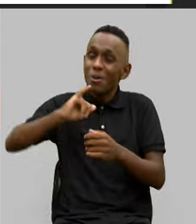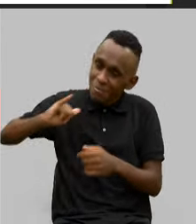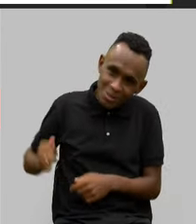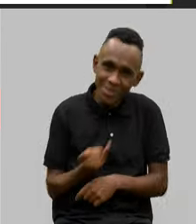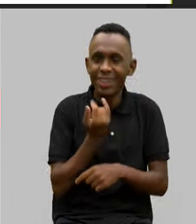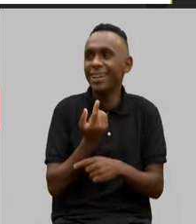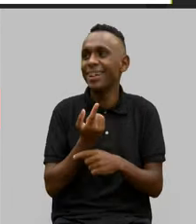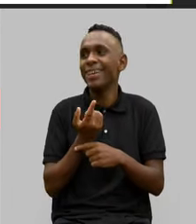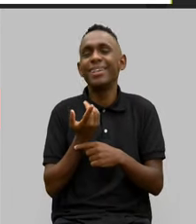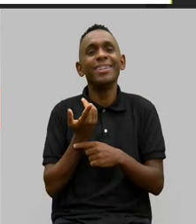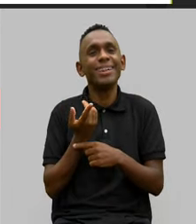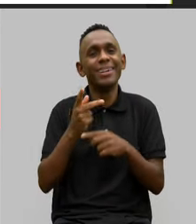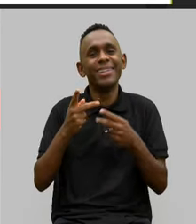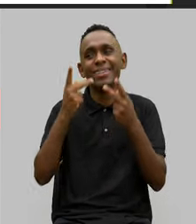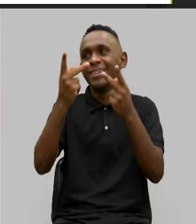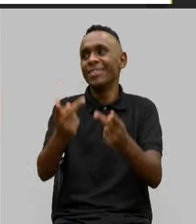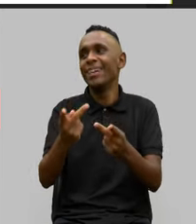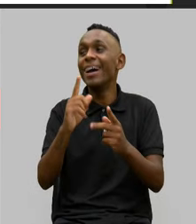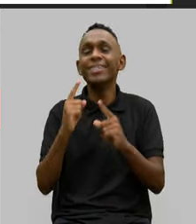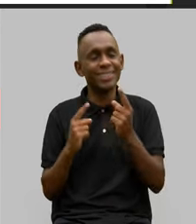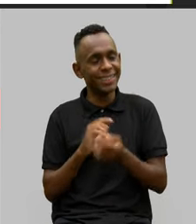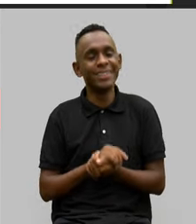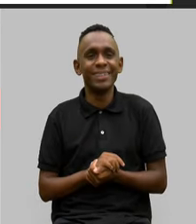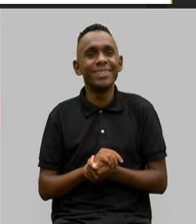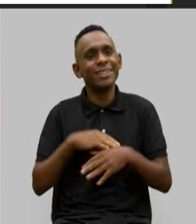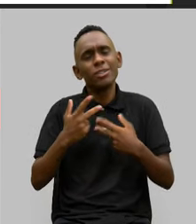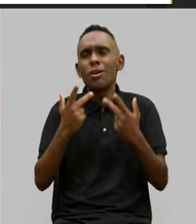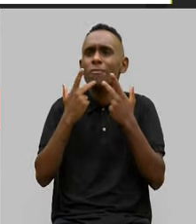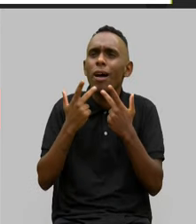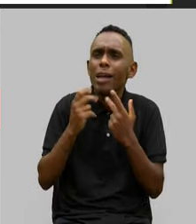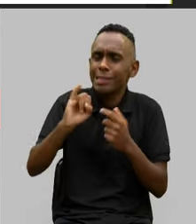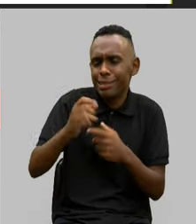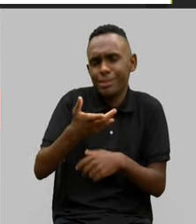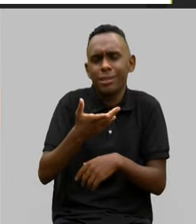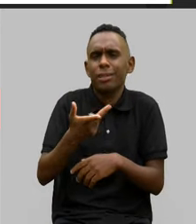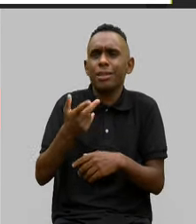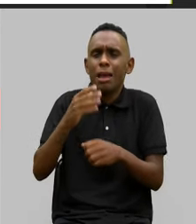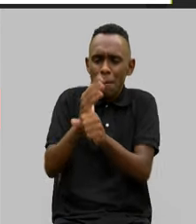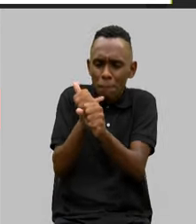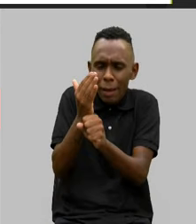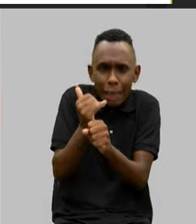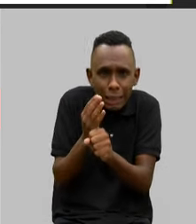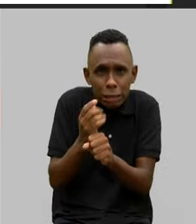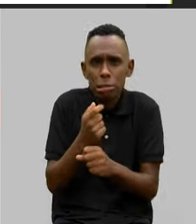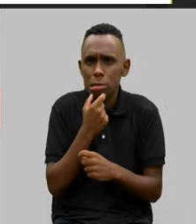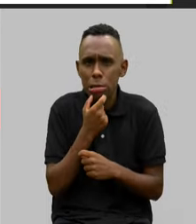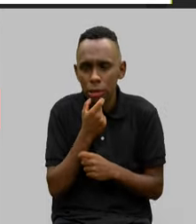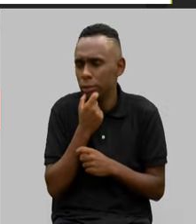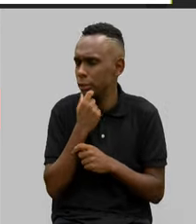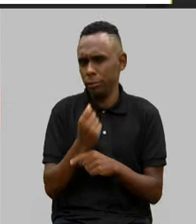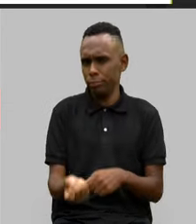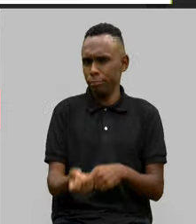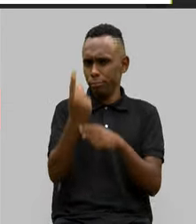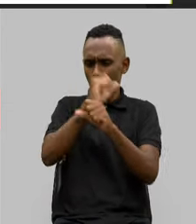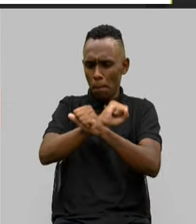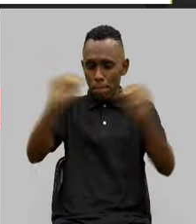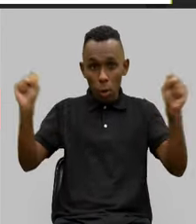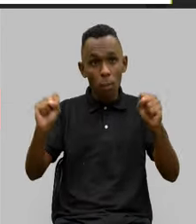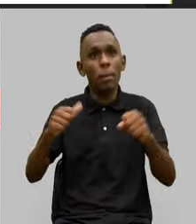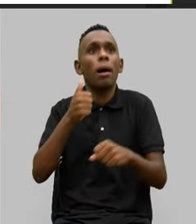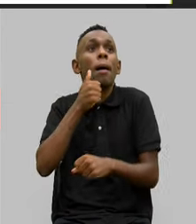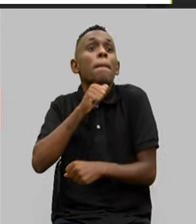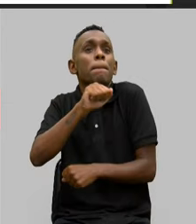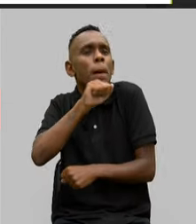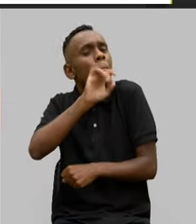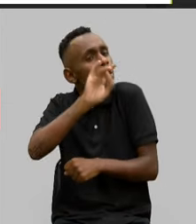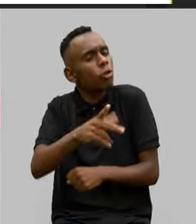né e meus alunos eu falo se alguém daqui falar batatinha inglesa leva pau só mãe da gente é que pode